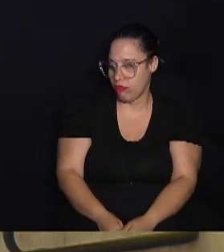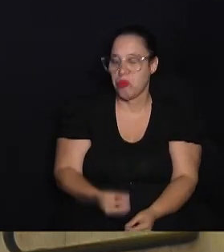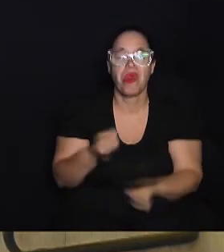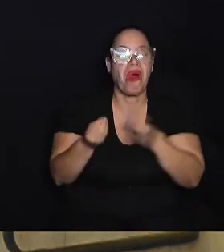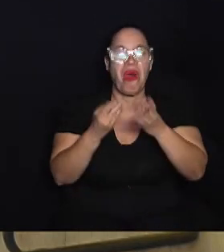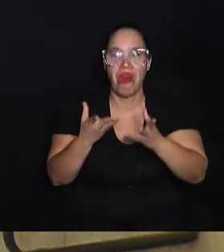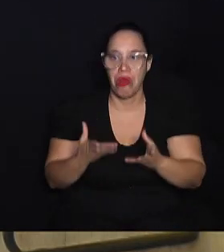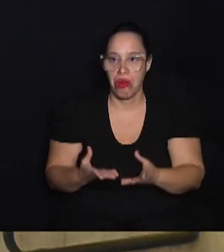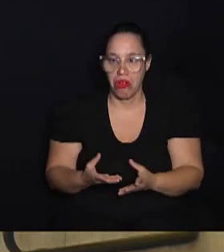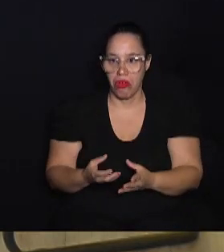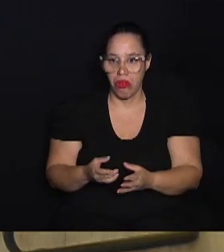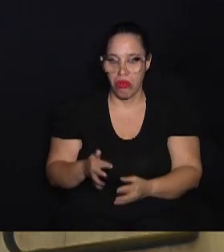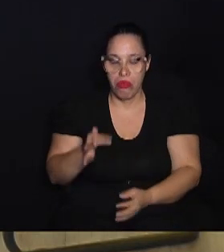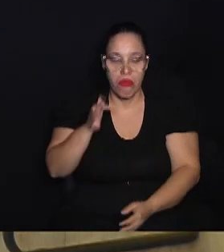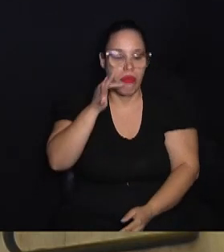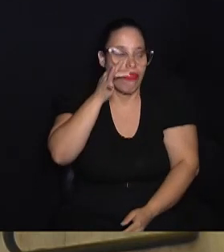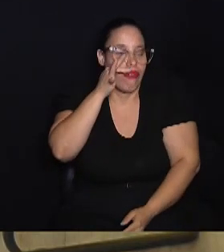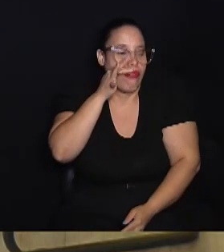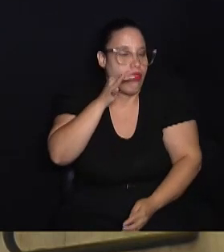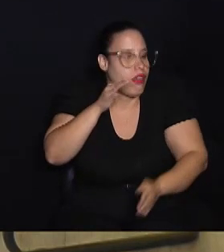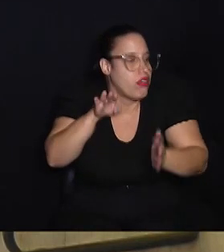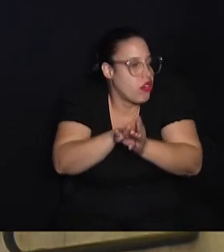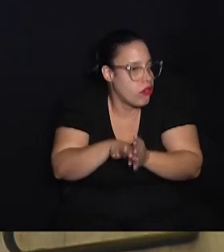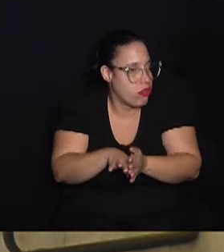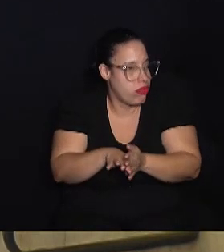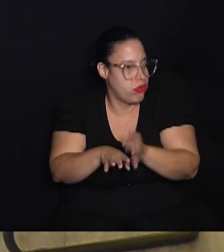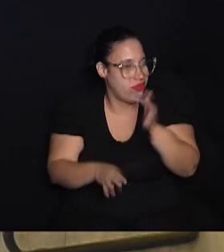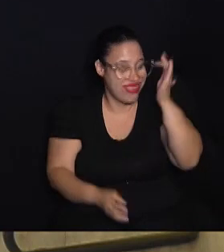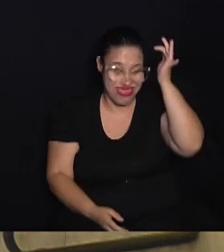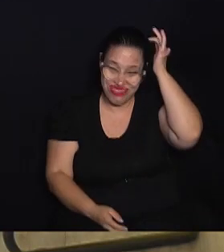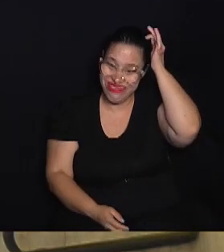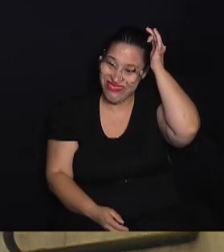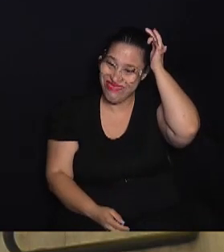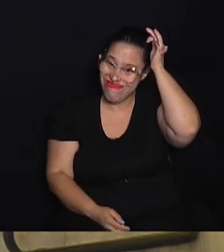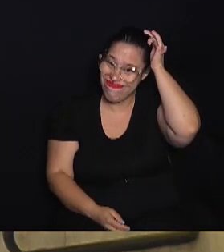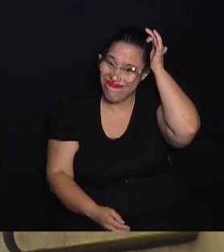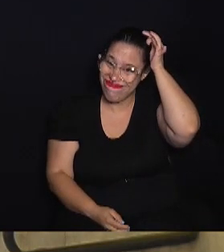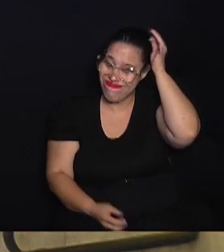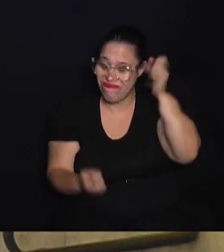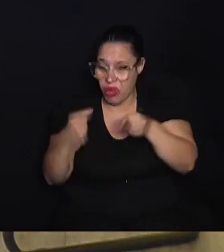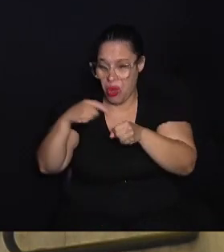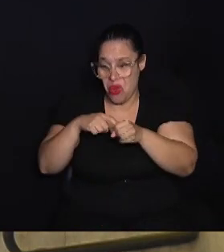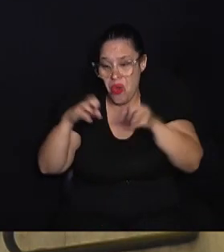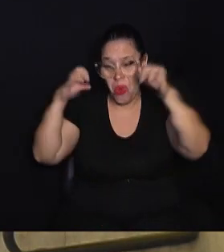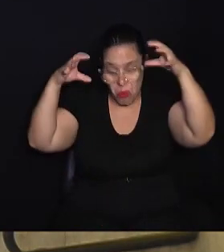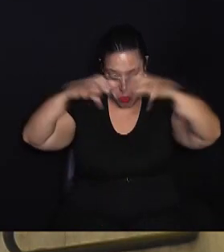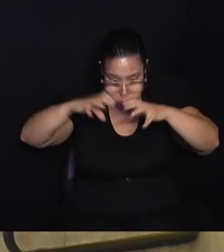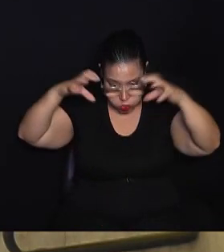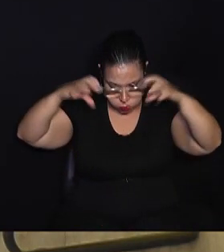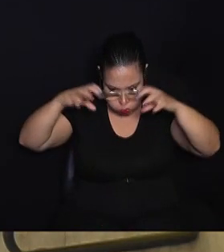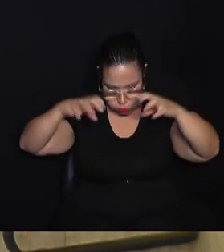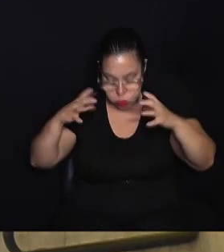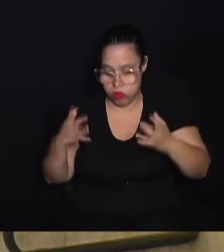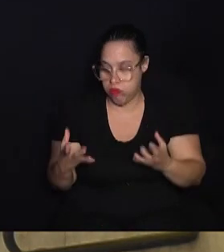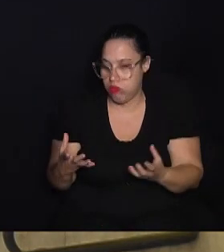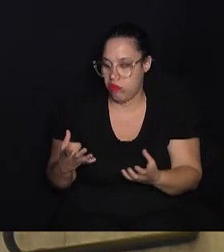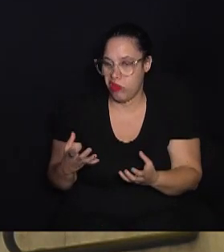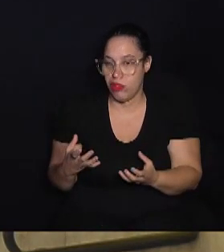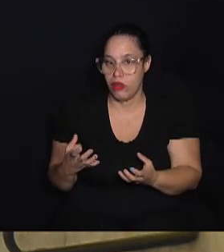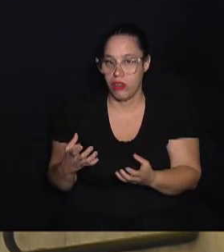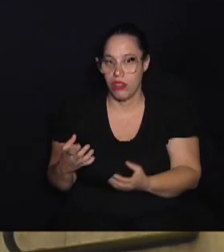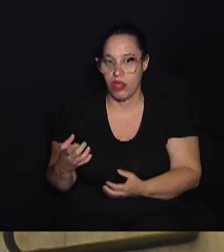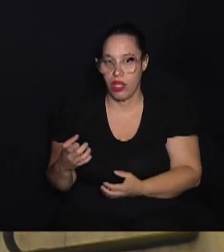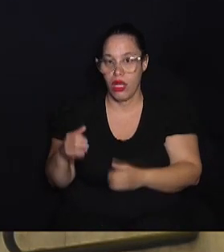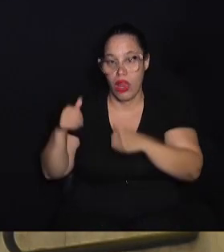região? Então, nós estamos aí com uma questão do retorno das chuvas, né? Então... Mas não vai ser mais